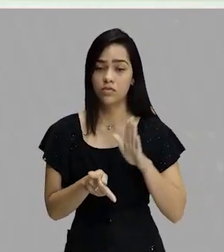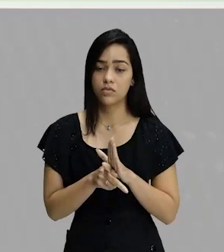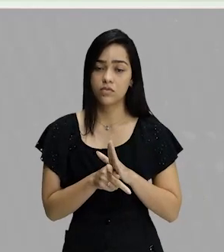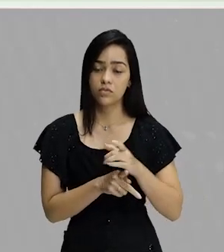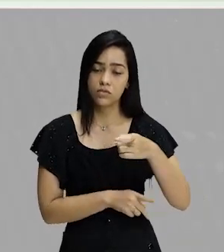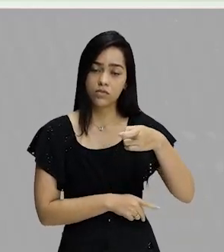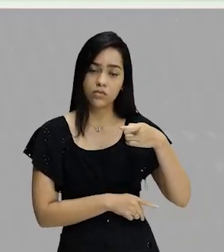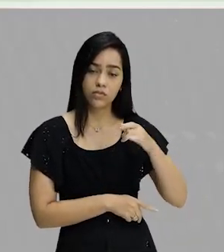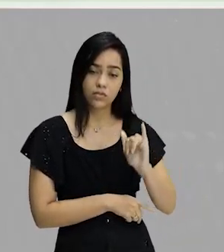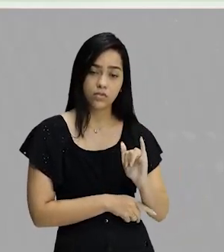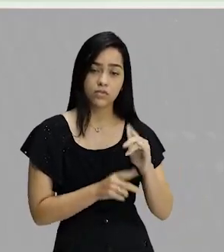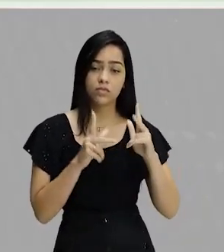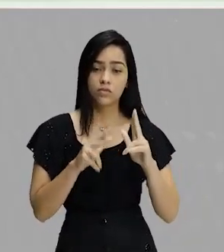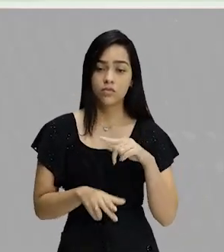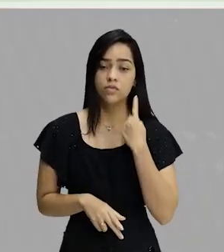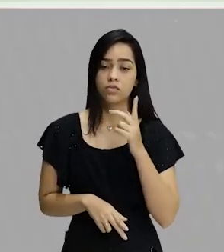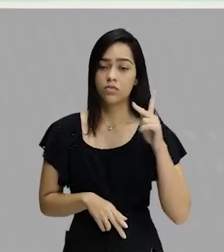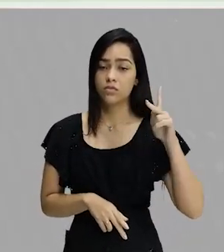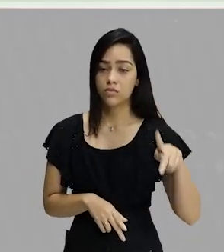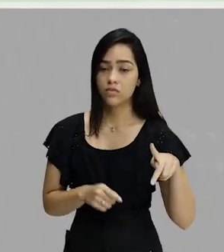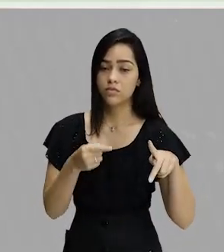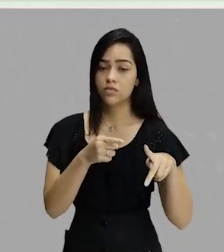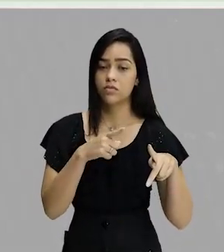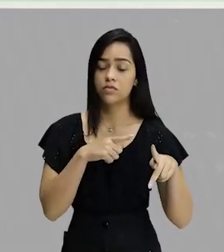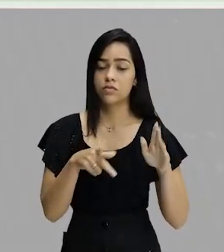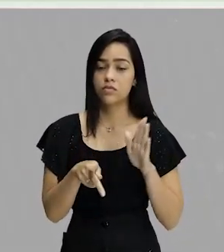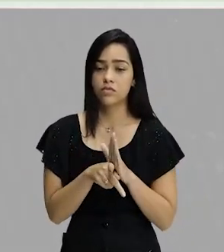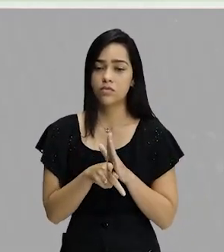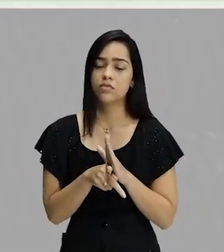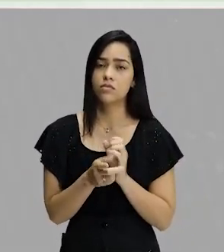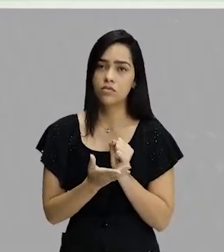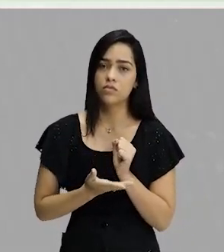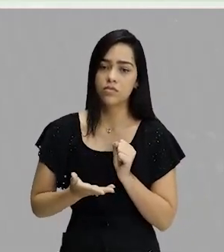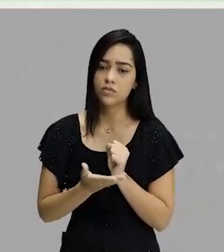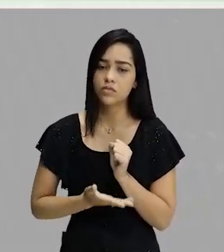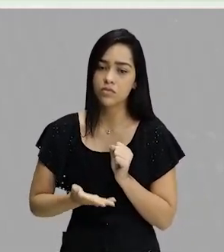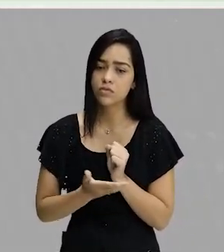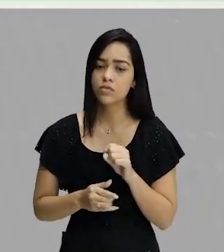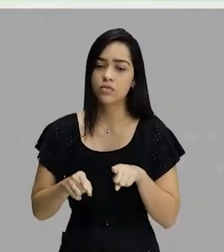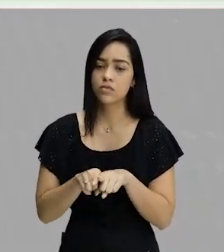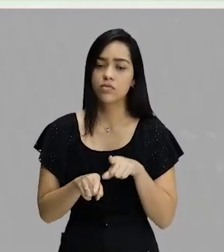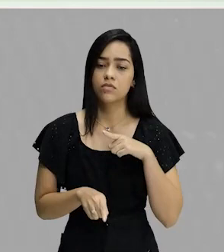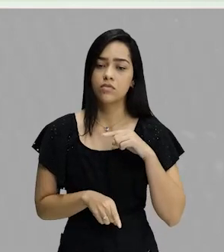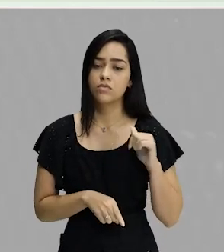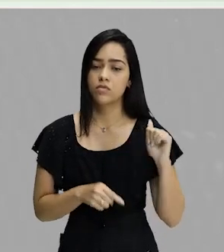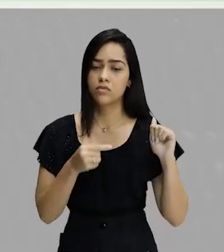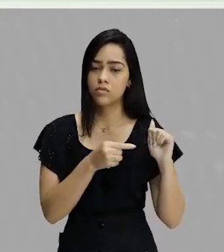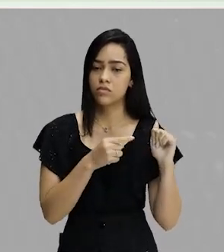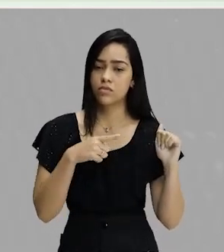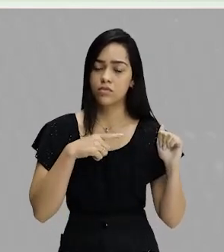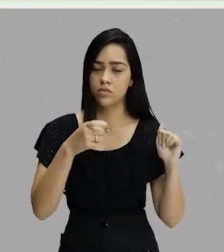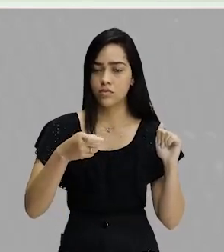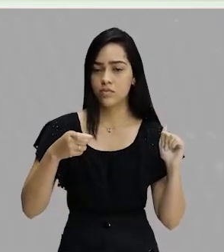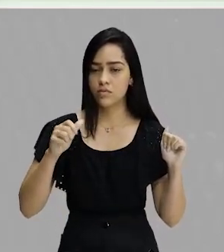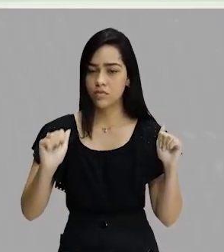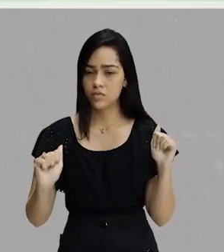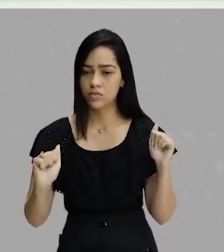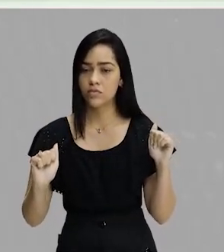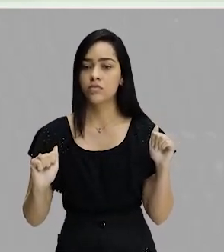coordenada XY, que é aquele nosso P, nosso ponto genérico, né? Coloquei o ponto A de coordenada XA,